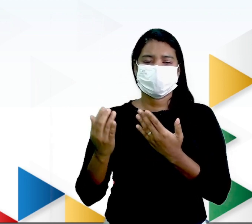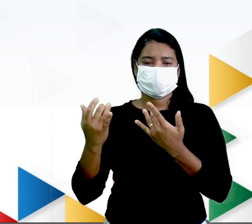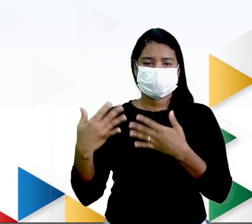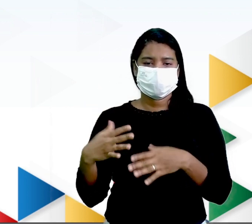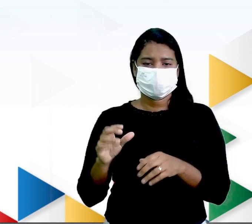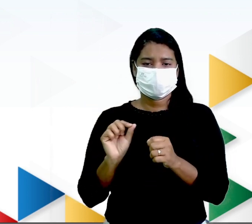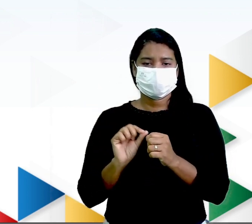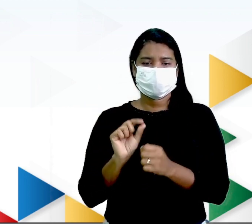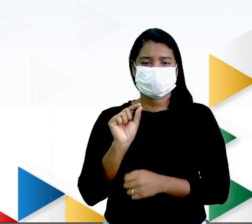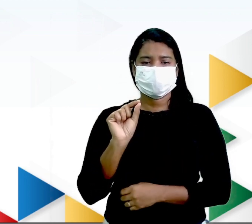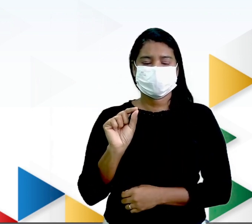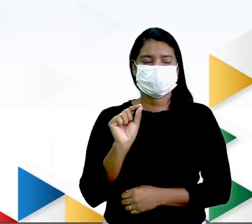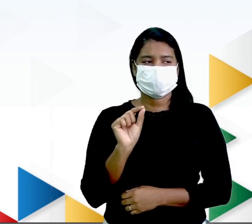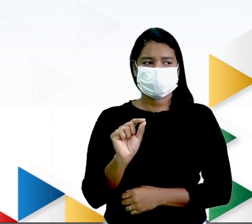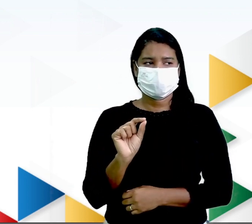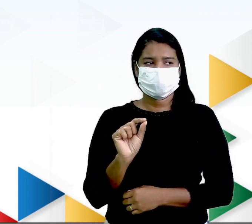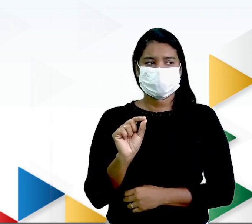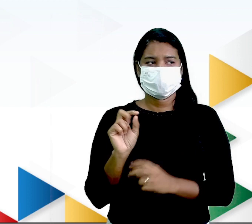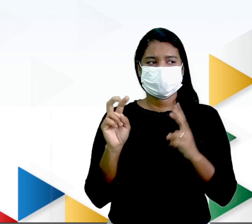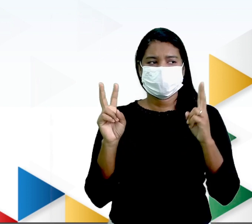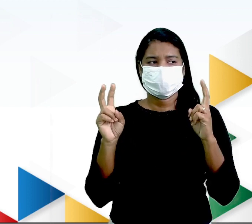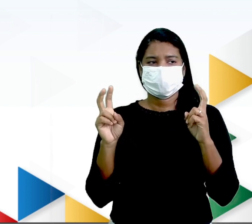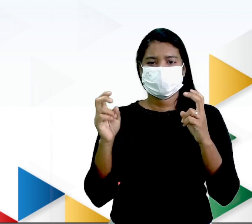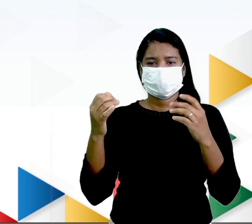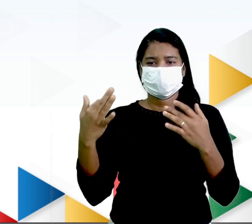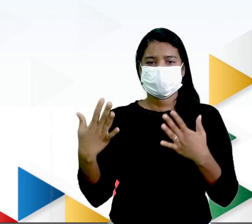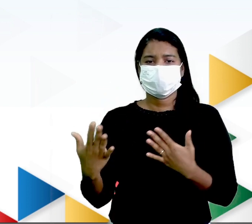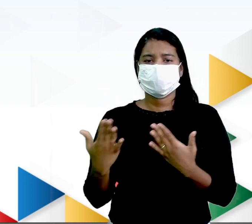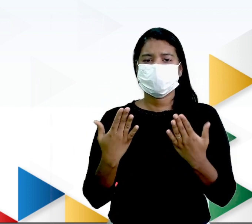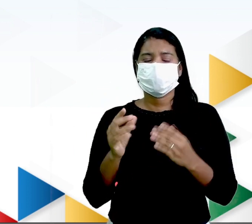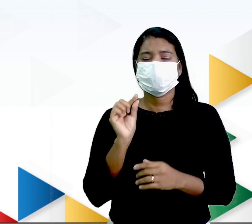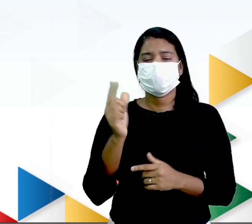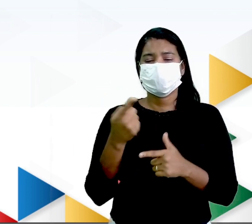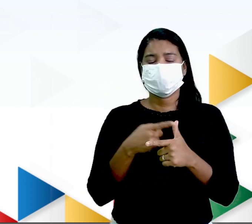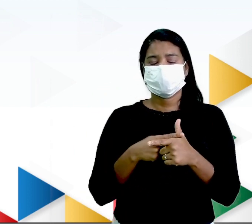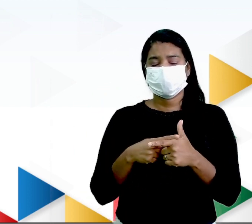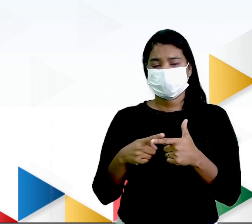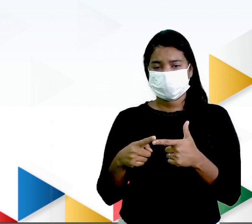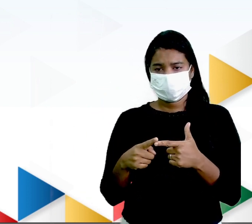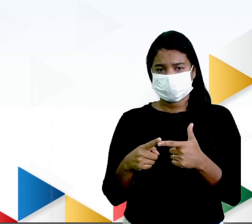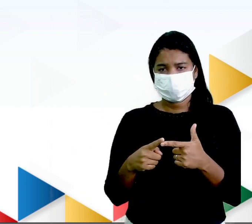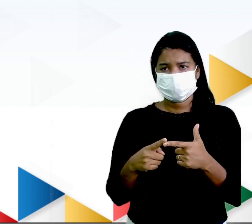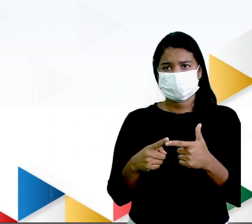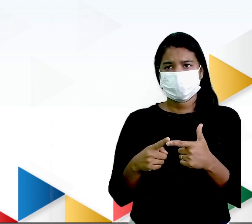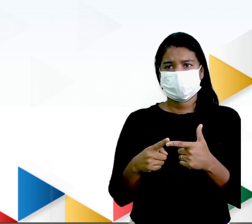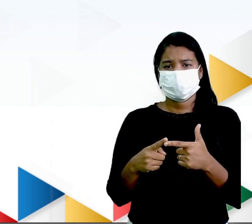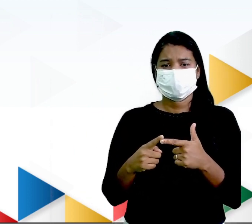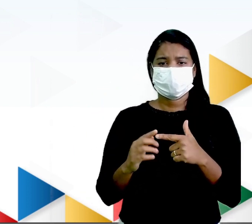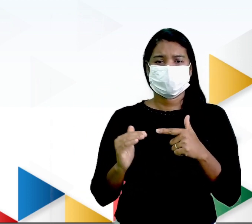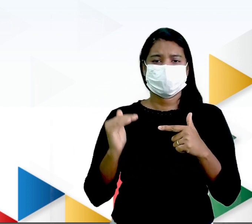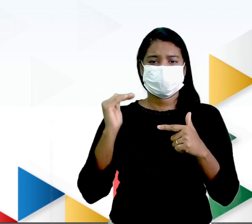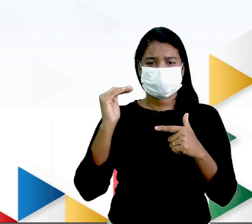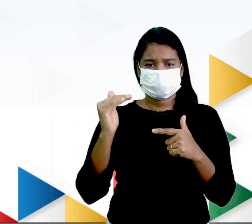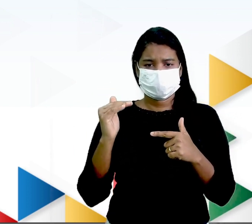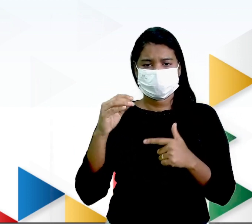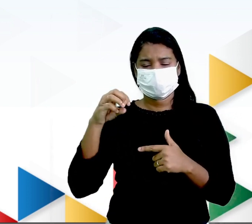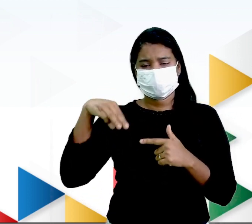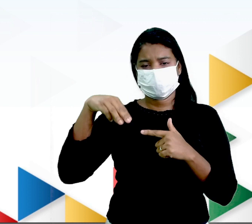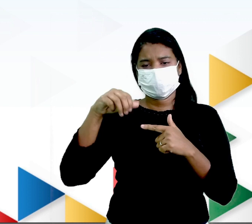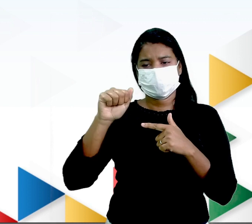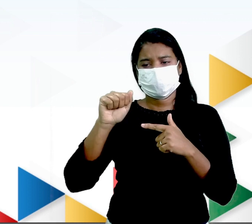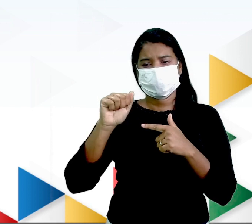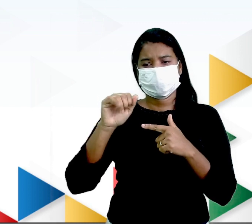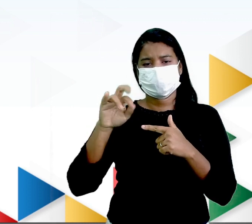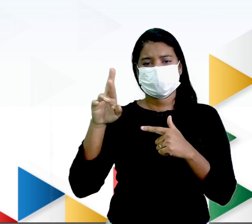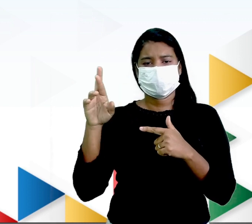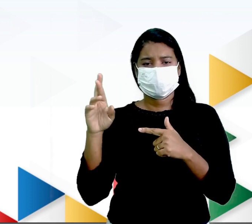faço o que o próprio termo diz, comparo o que foi dividido com a parte maior, tá bom? Tanto a medida,